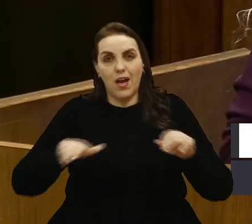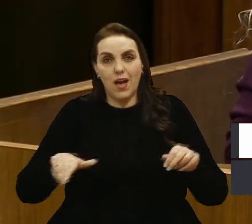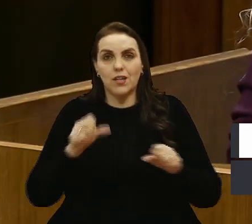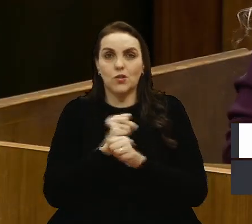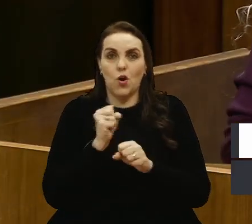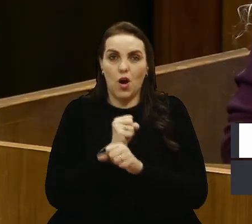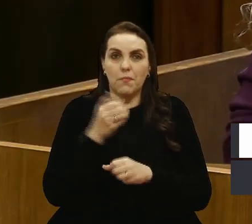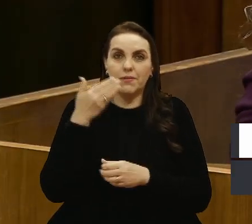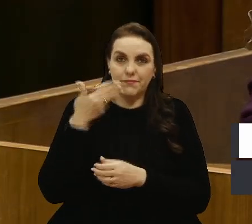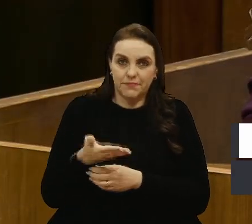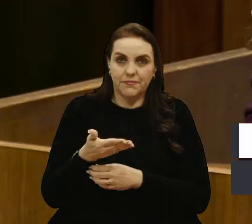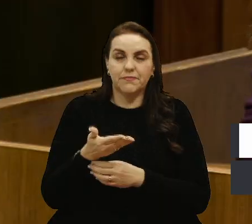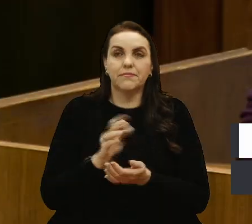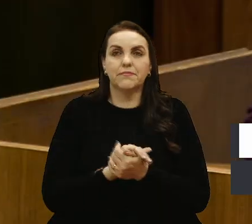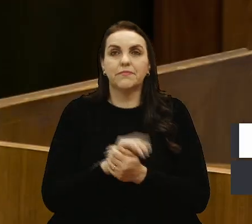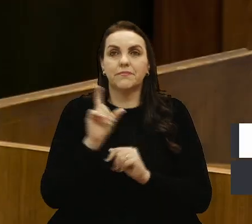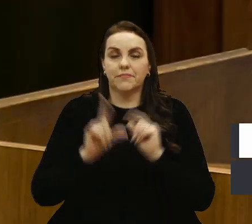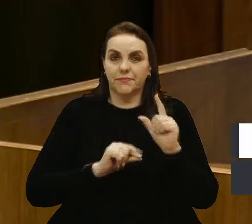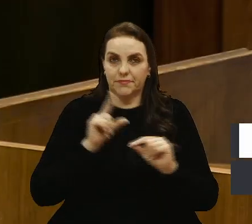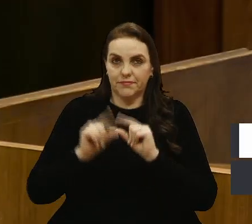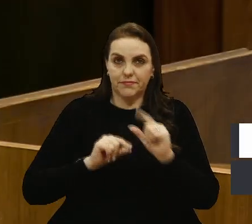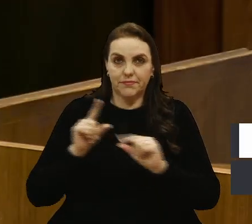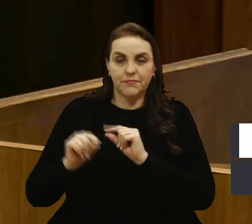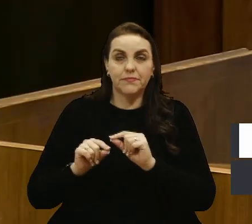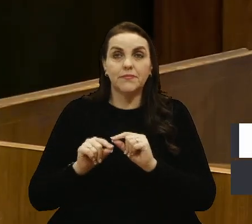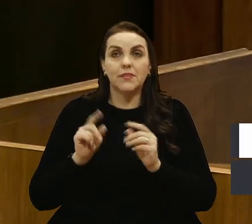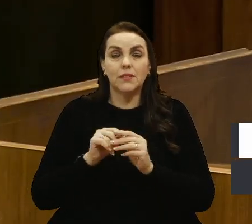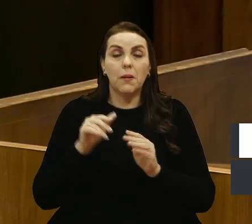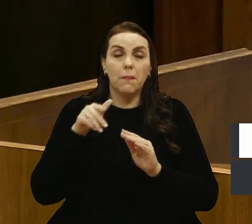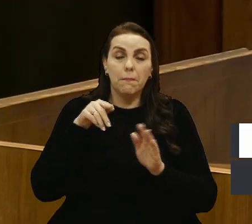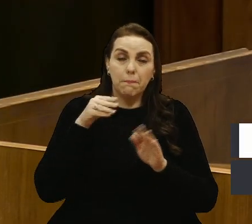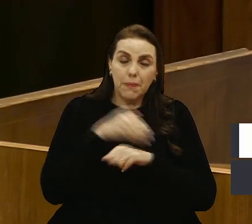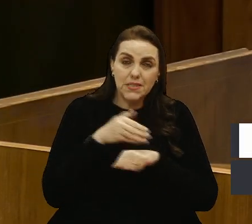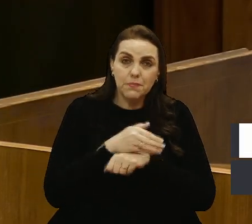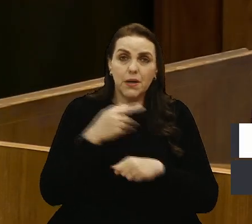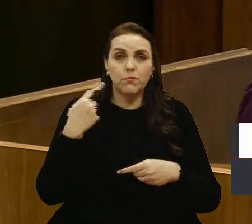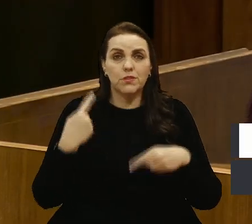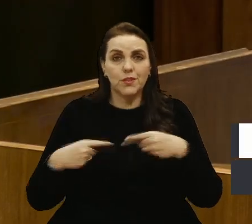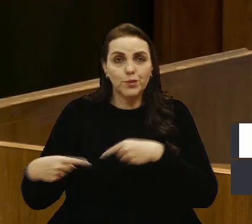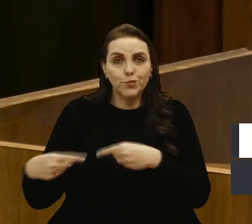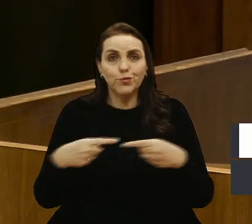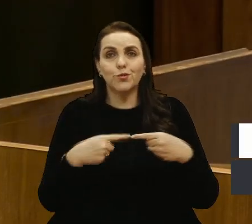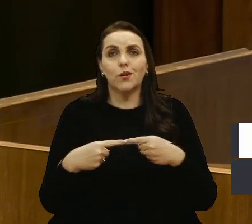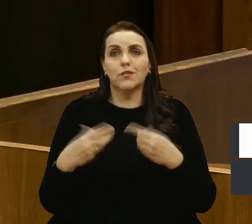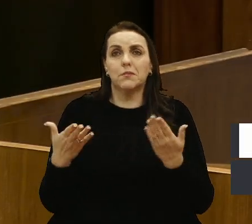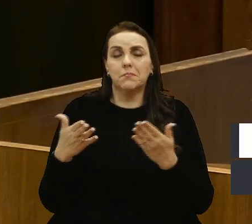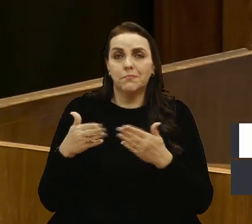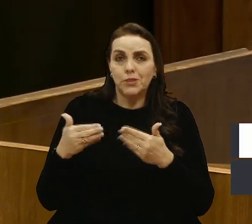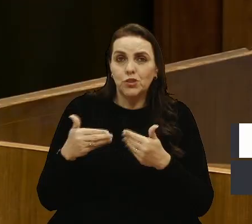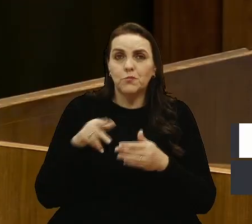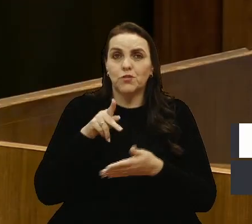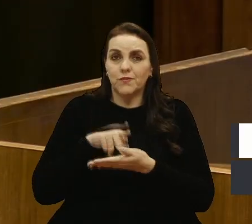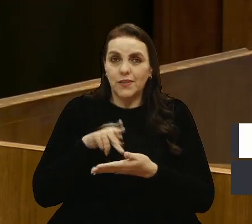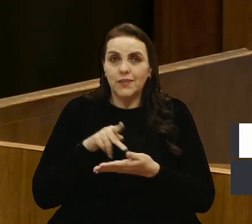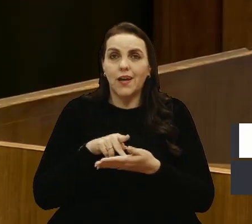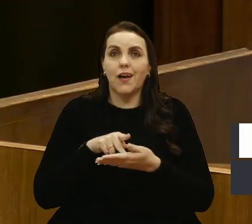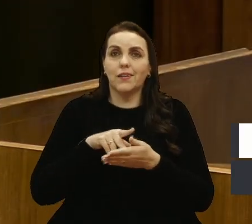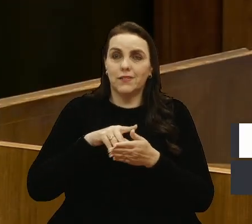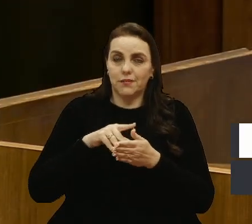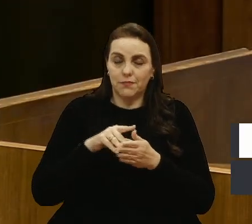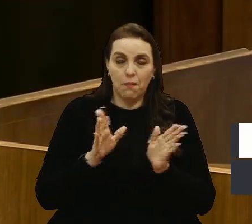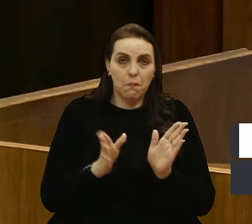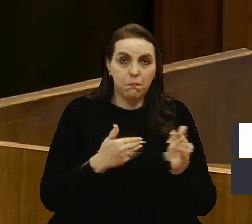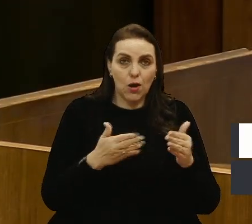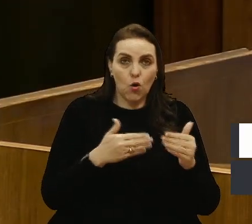ali selecionadas, a gente participou de toda a discussão, pedindo realmente para ser colocado nesse pacote